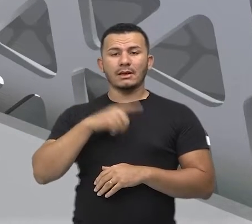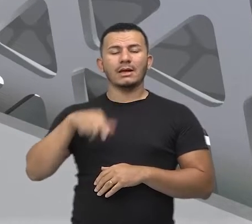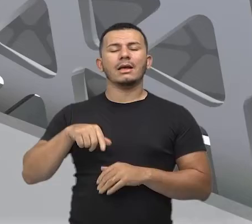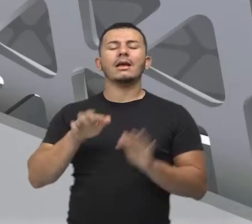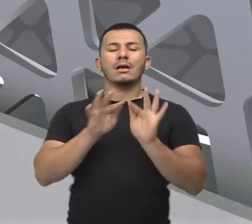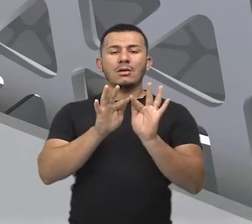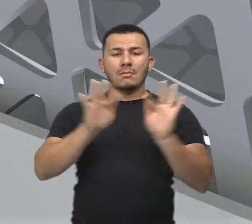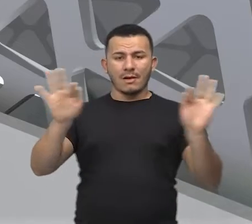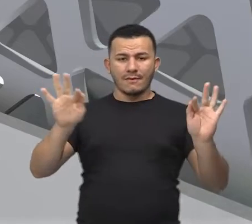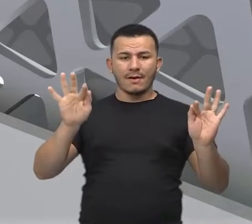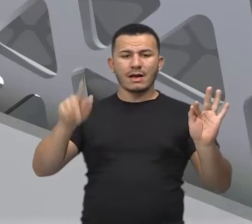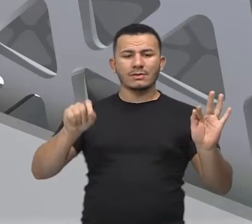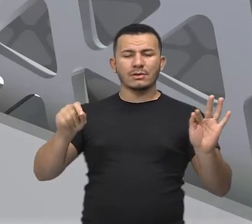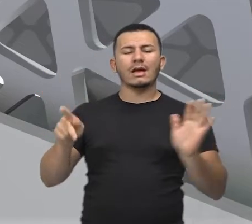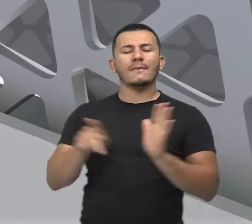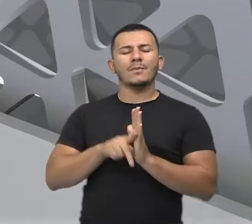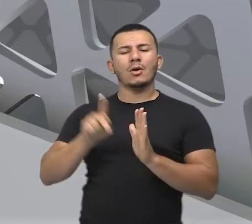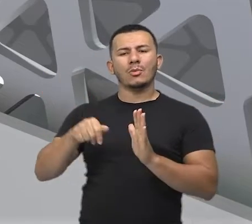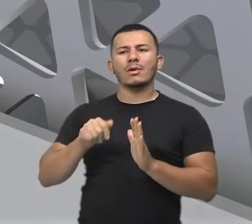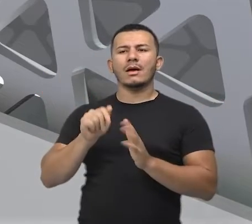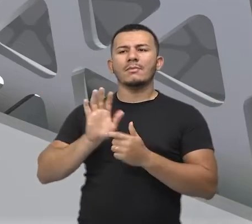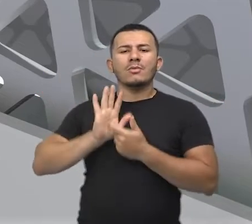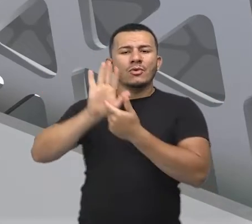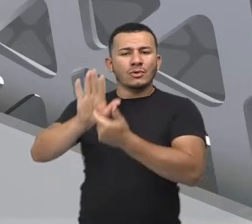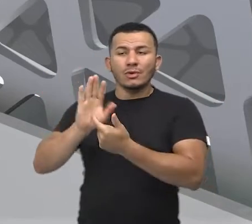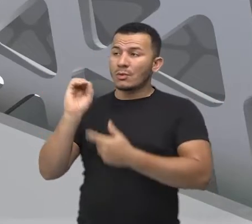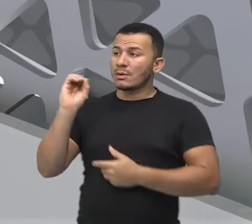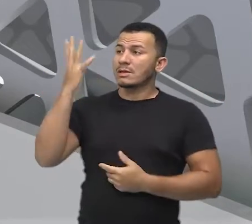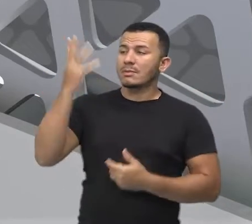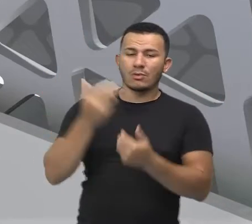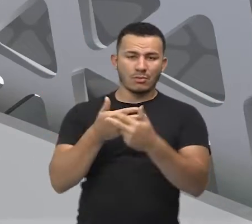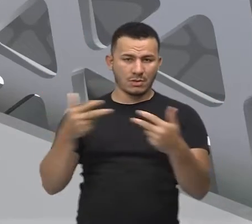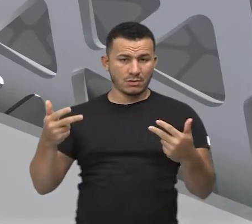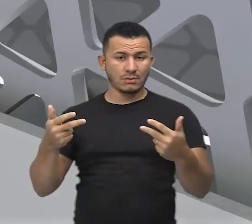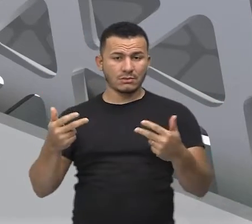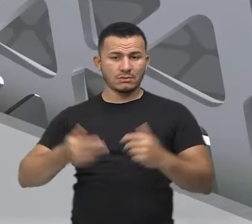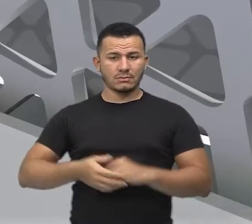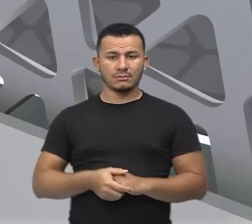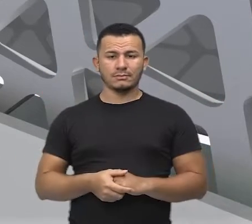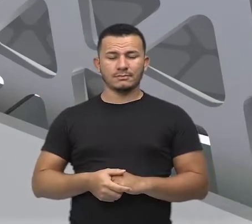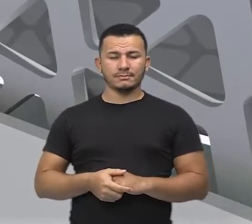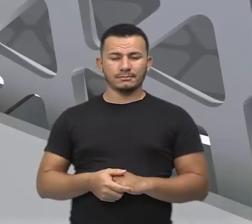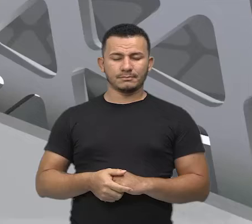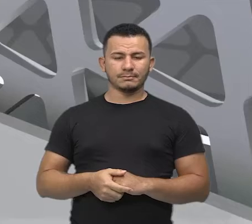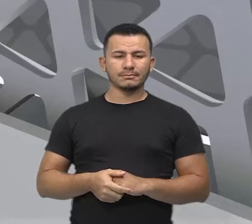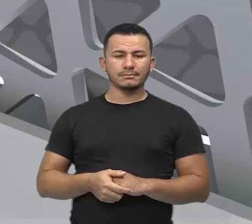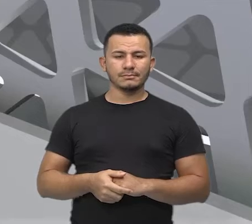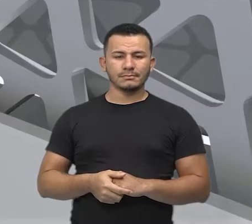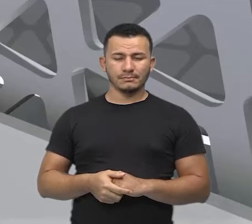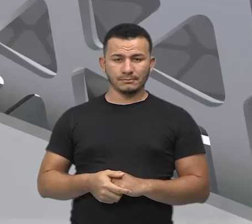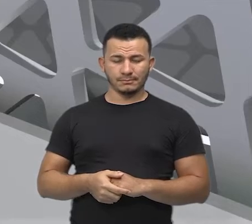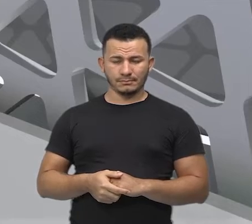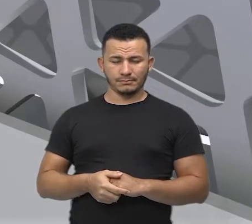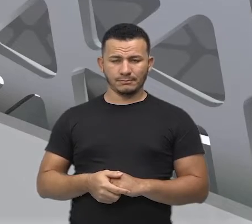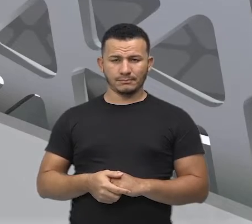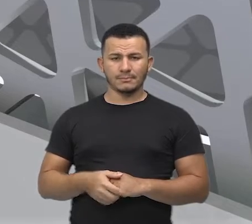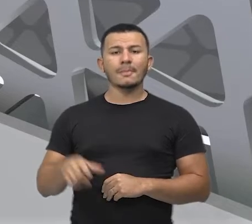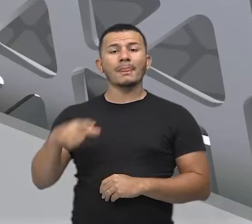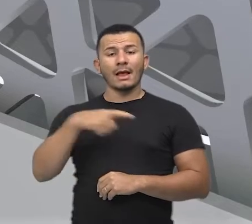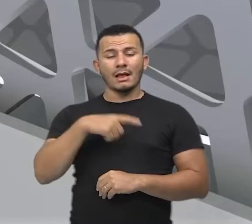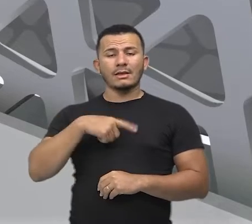uma frase declarativa, declarando um fato a respeito da pessoa que está falando. Observem que aqui eu tenho